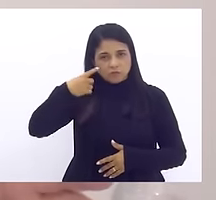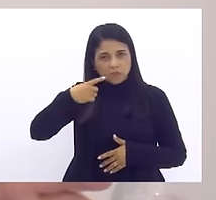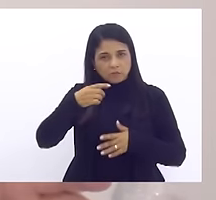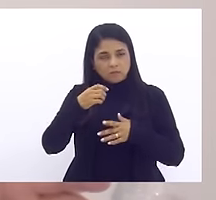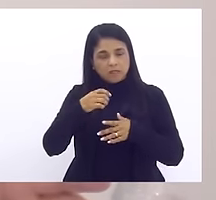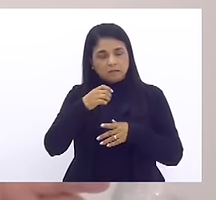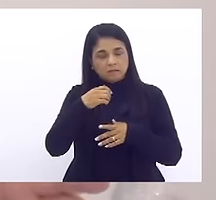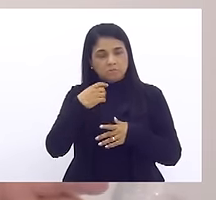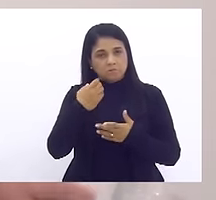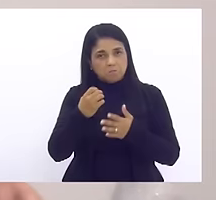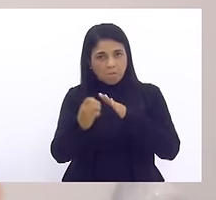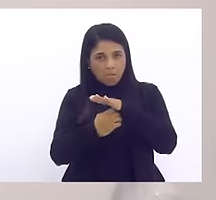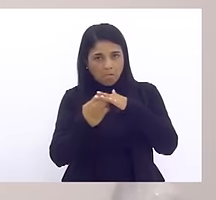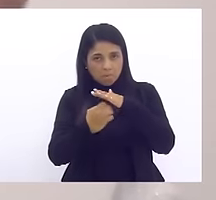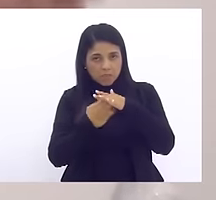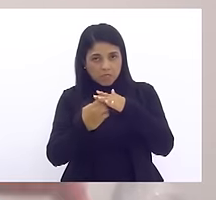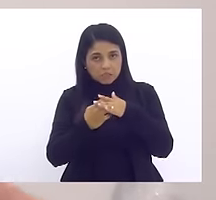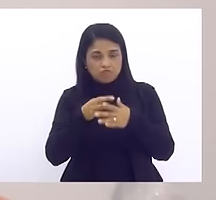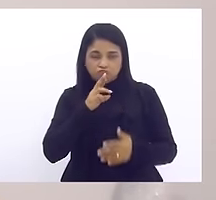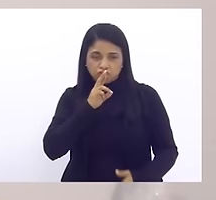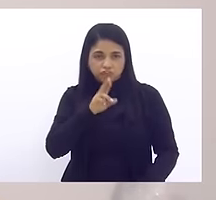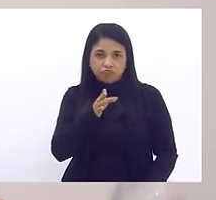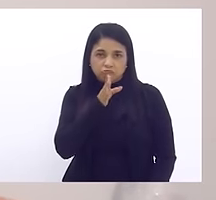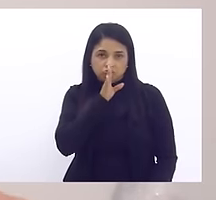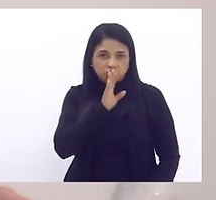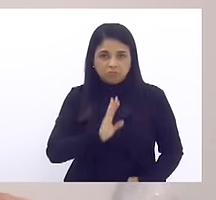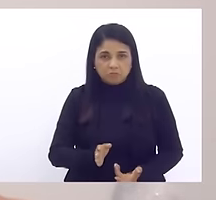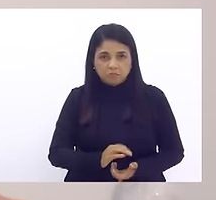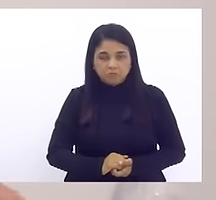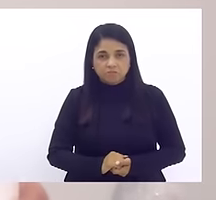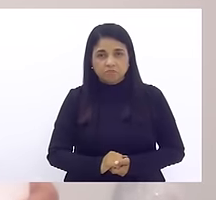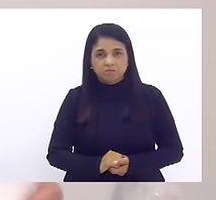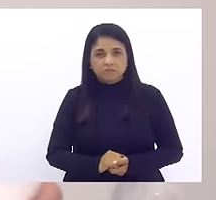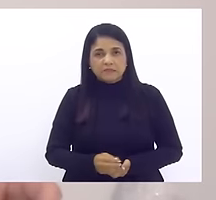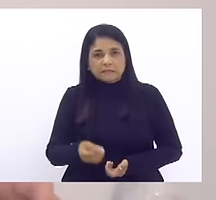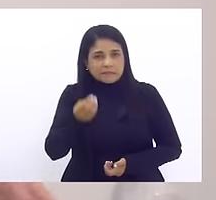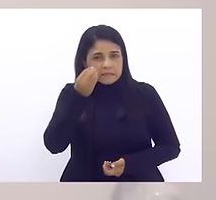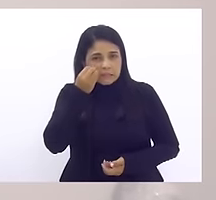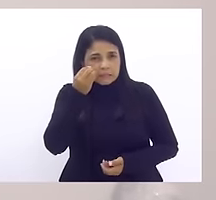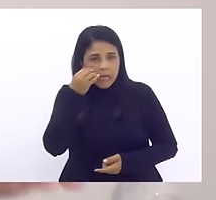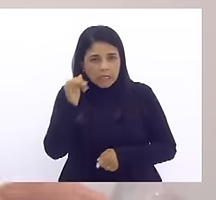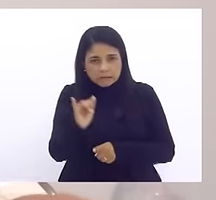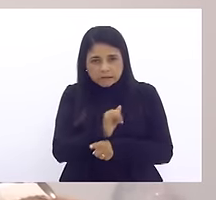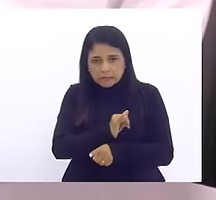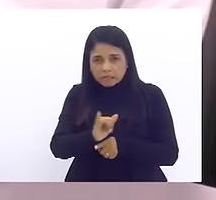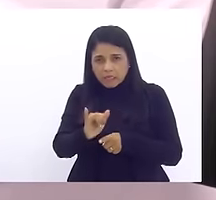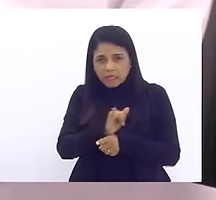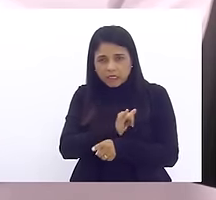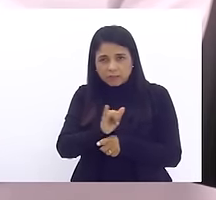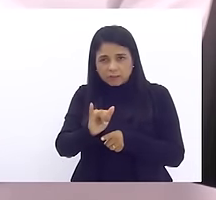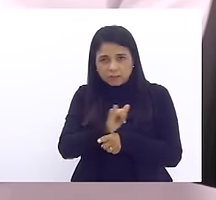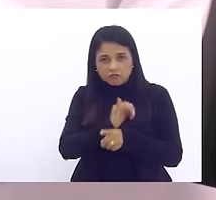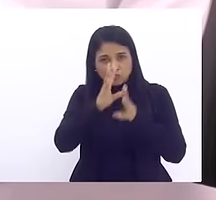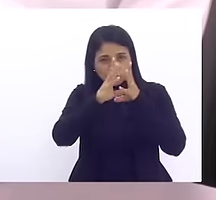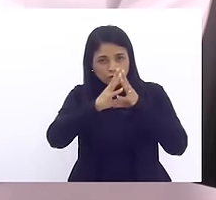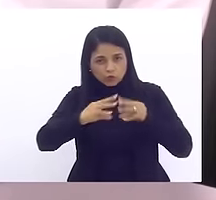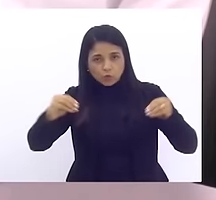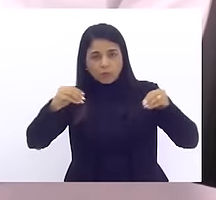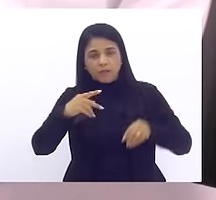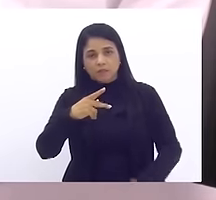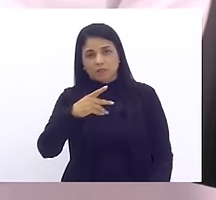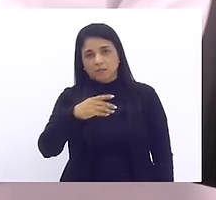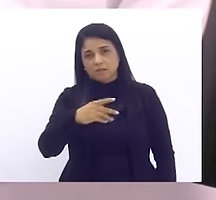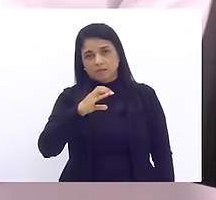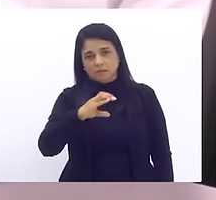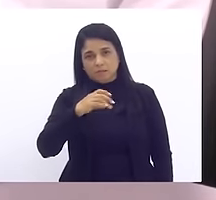nada eles vão tentar de alguma forma sumir da CPI